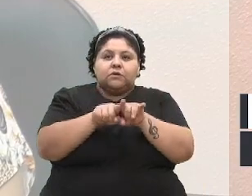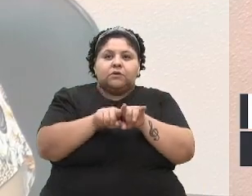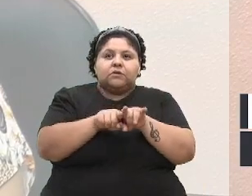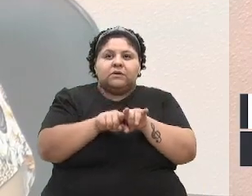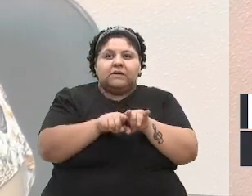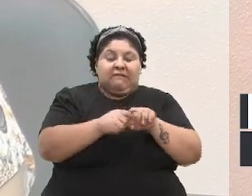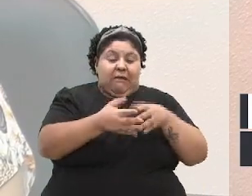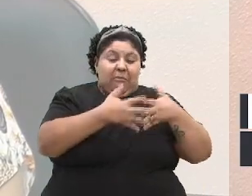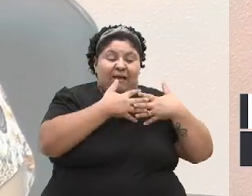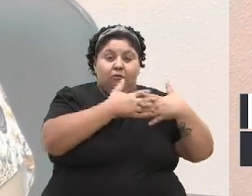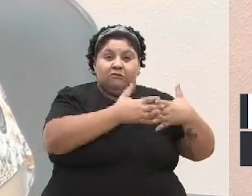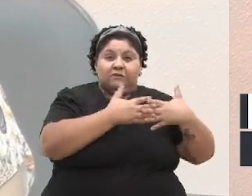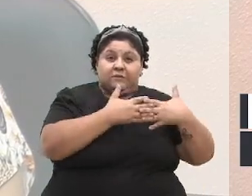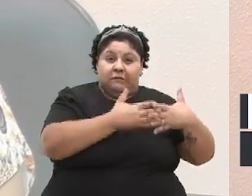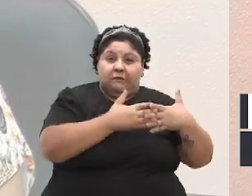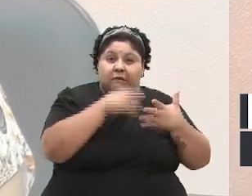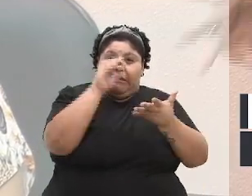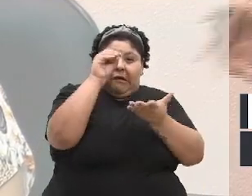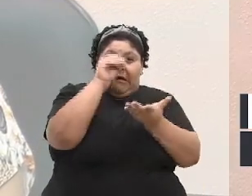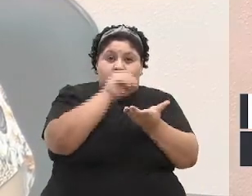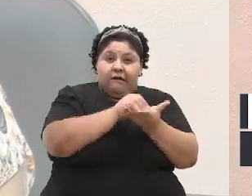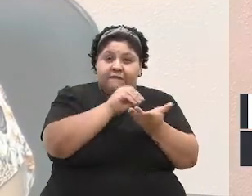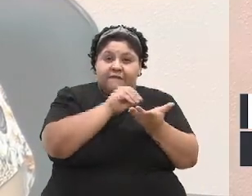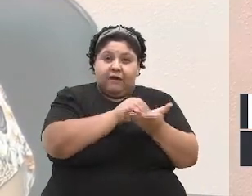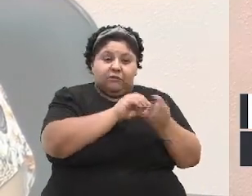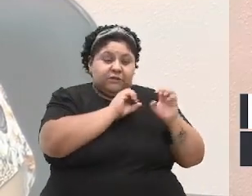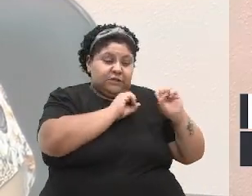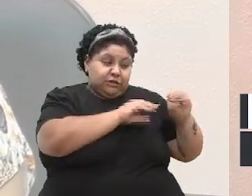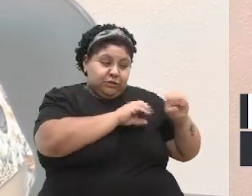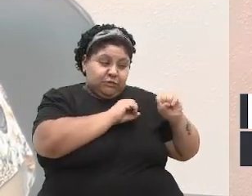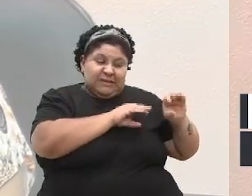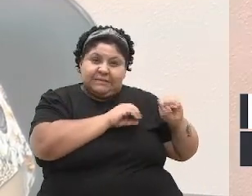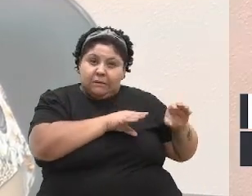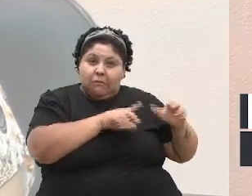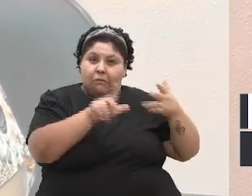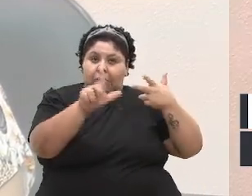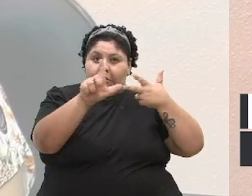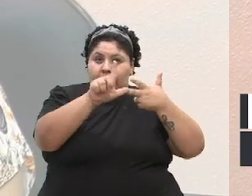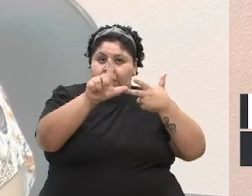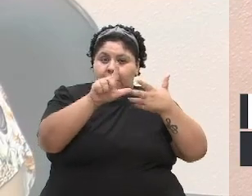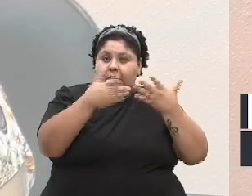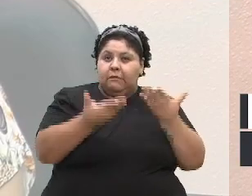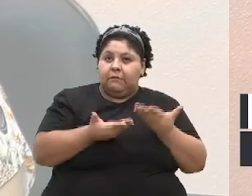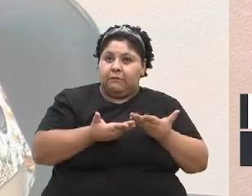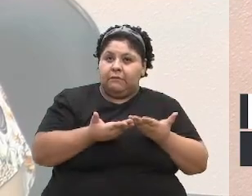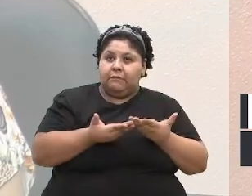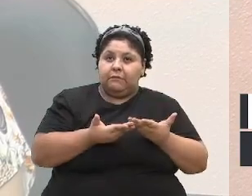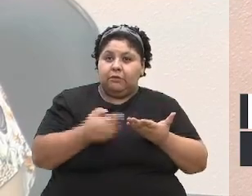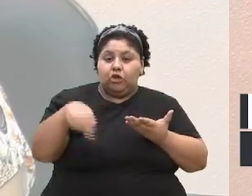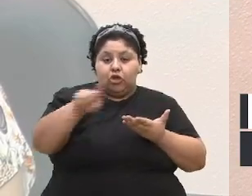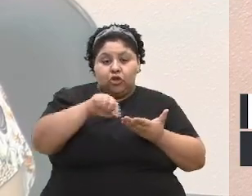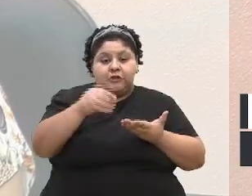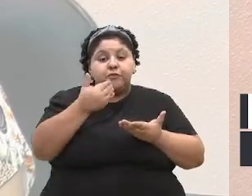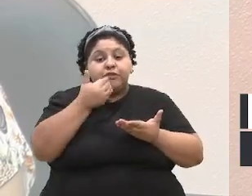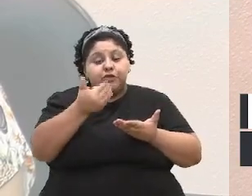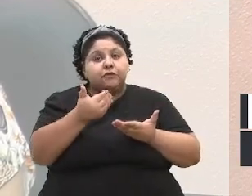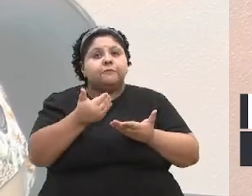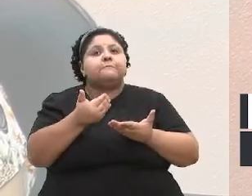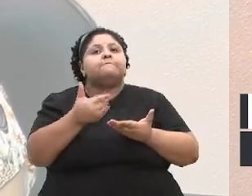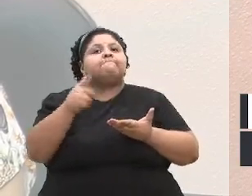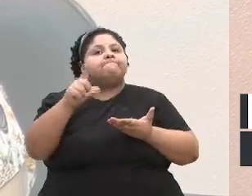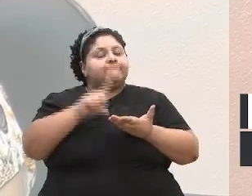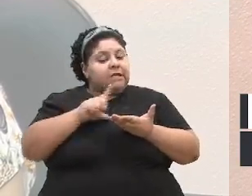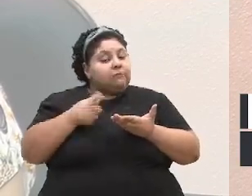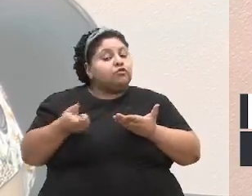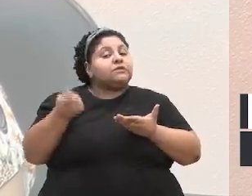atropelo, a falta de educação com o legislativo, e nós pedimos tempo